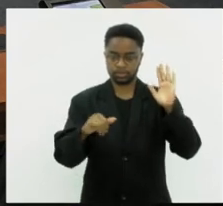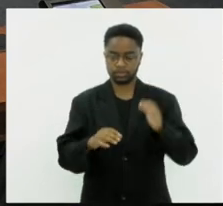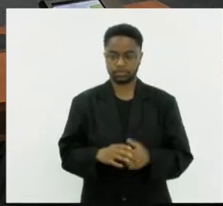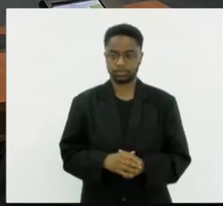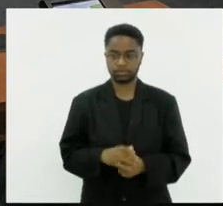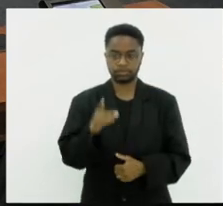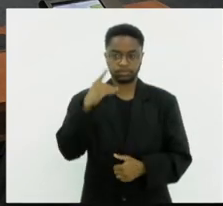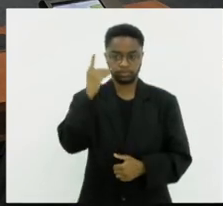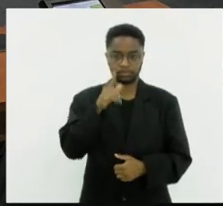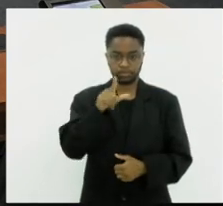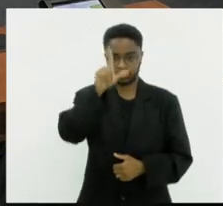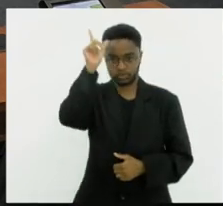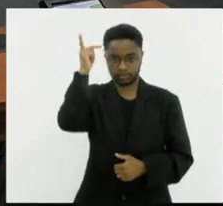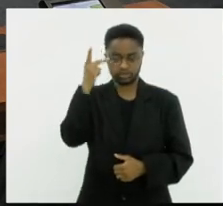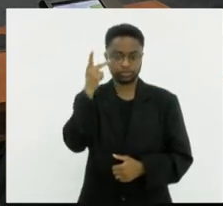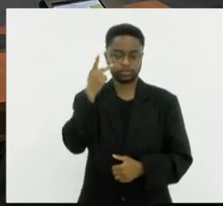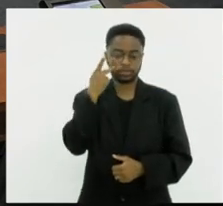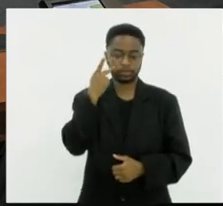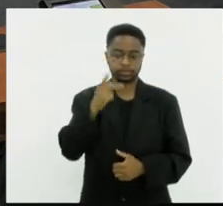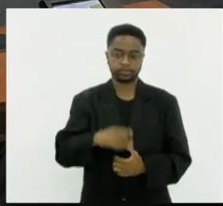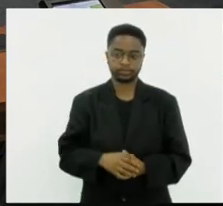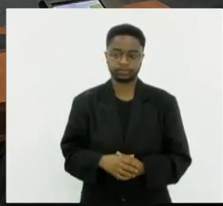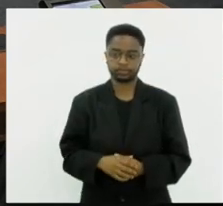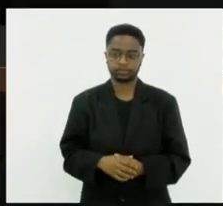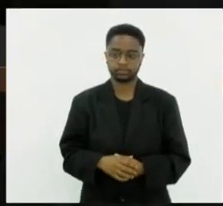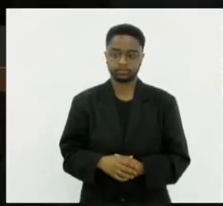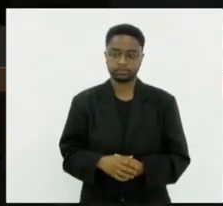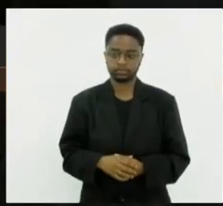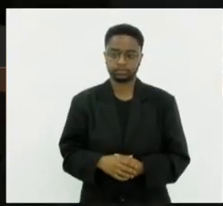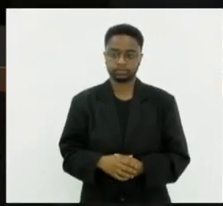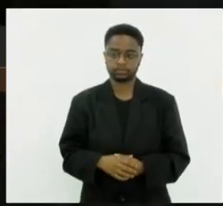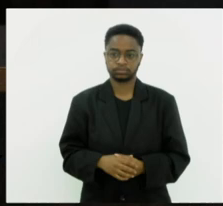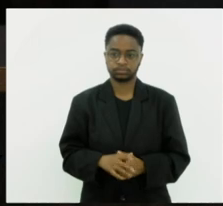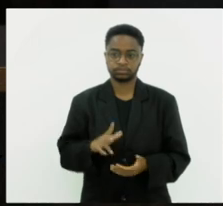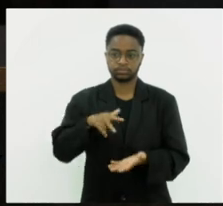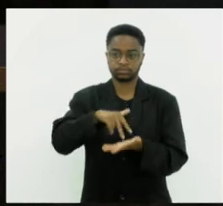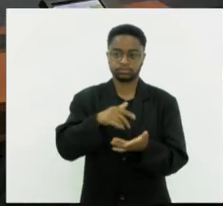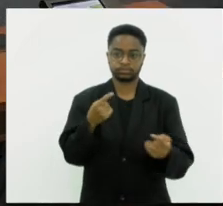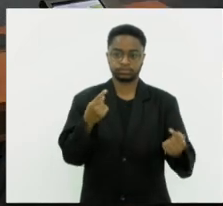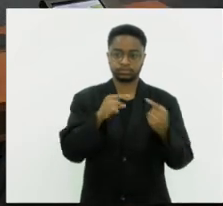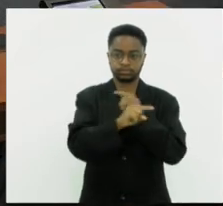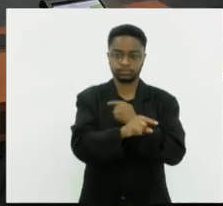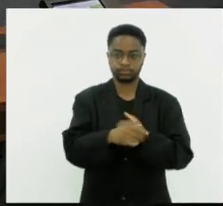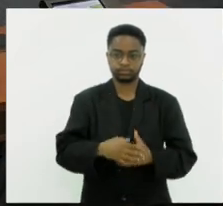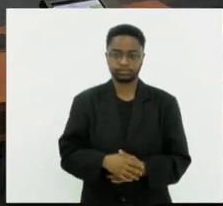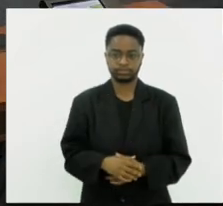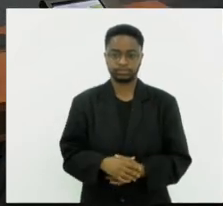Deputado Luiz Paulo, para fazer o contraditório.